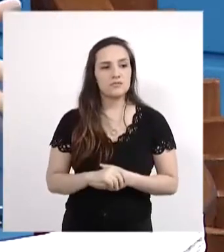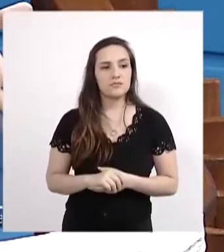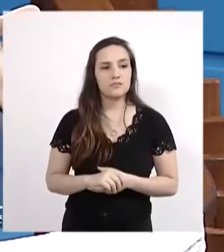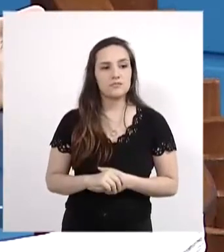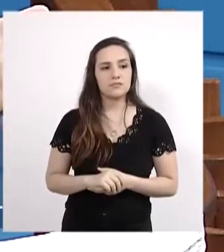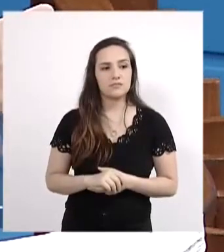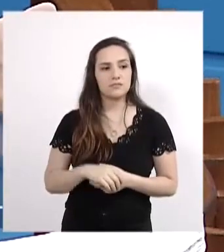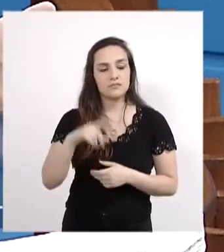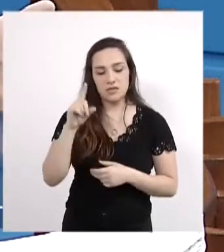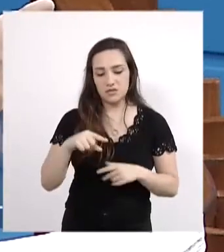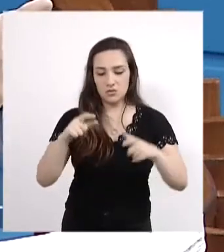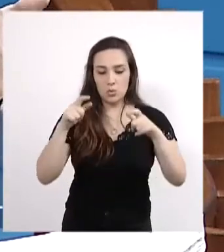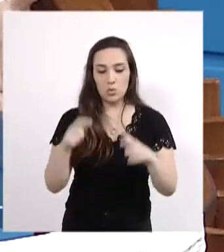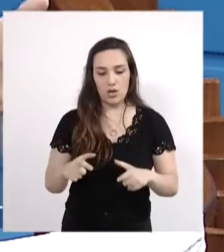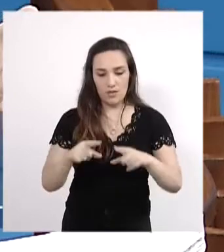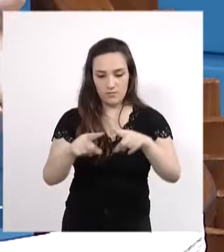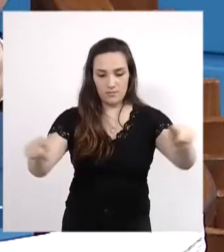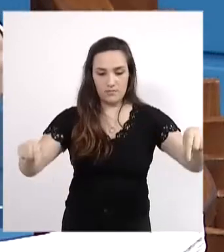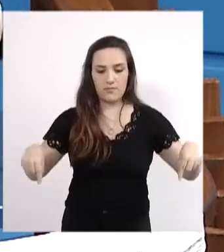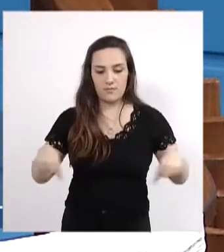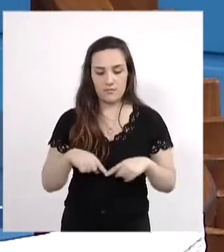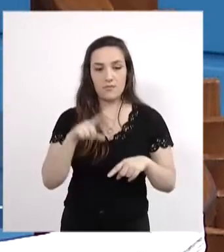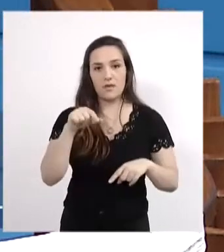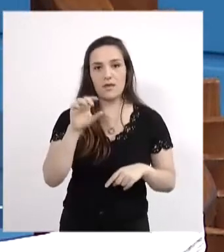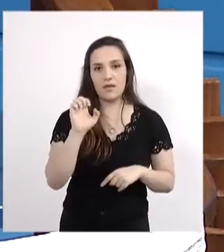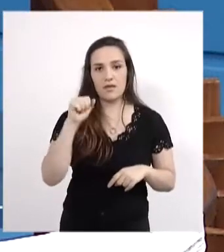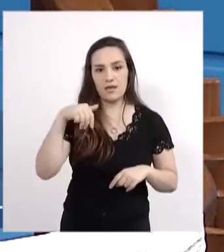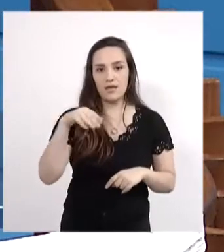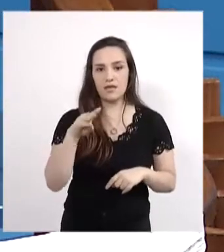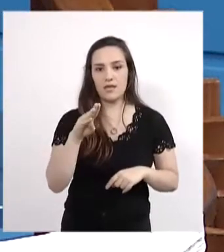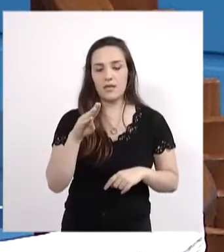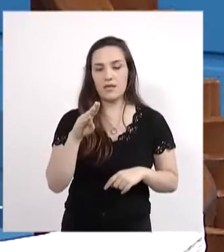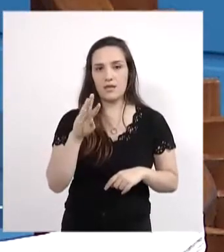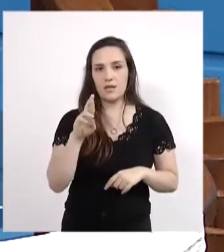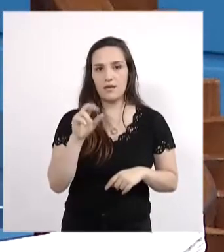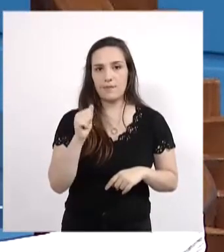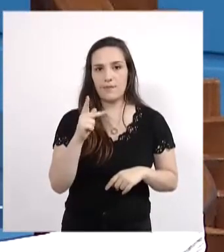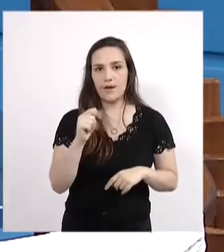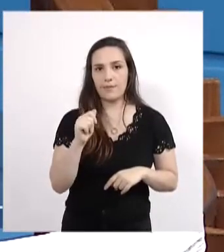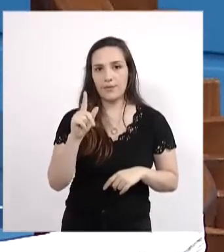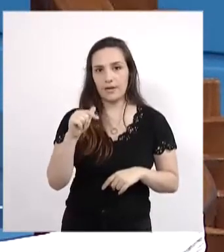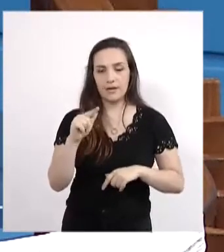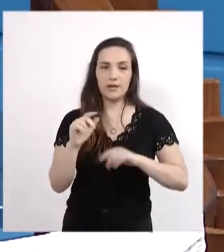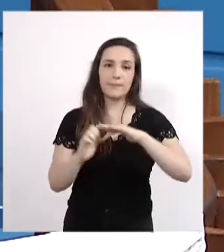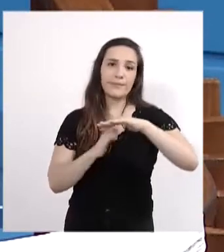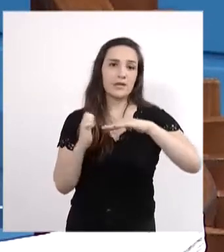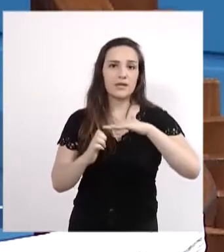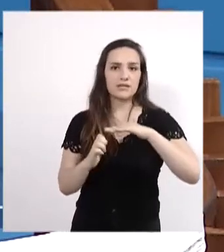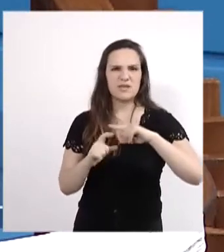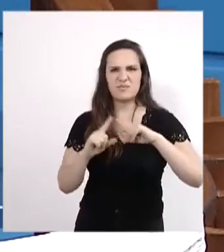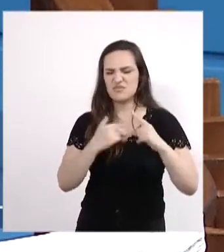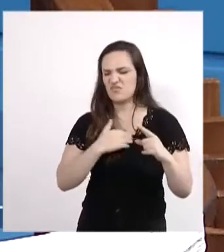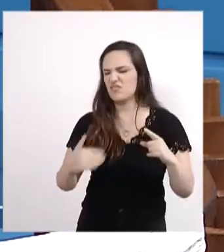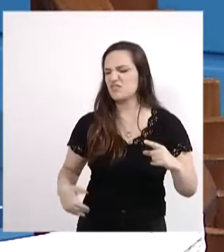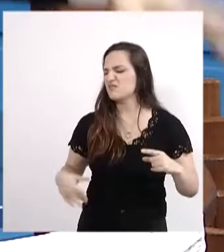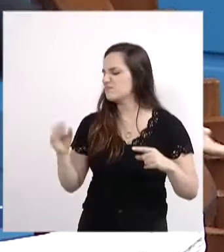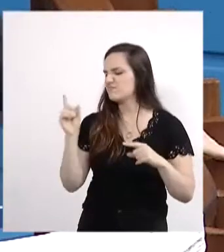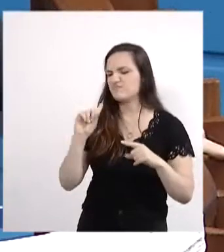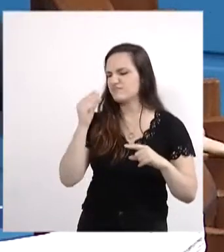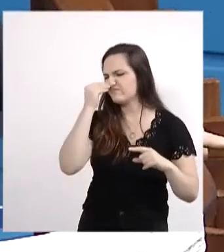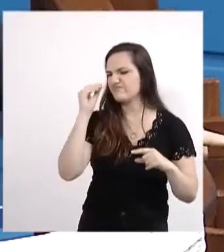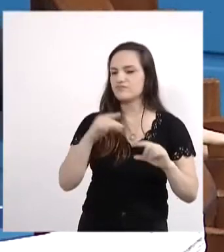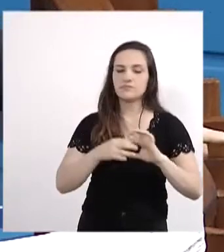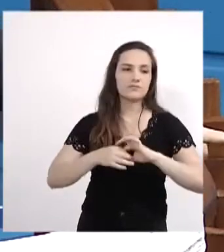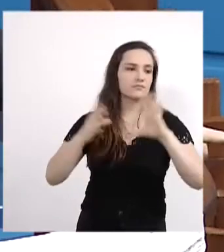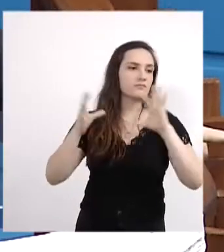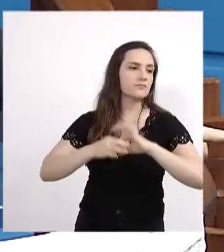Embrapa. Então, é um governo que não está nem aí com o meio ambiente, com o estudo científico, ele quer liberar,